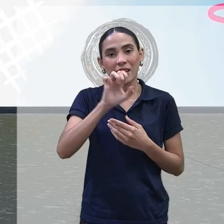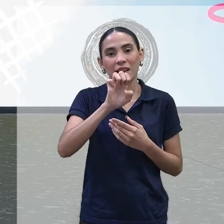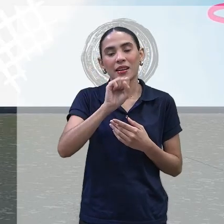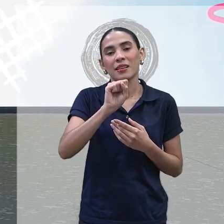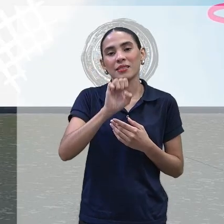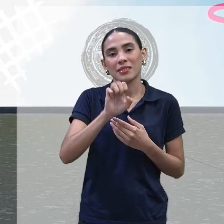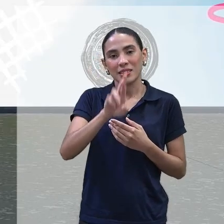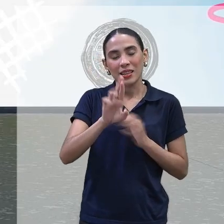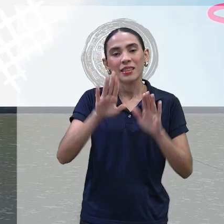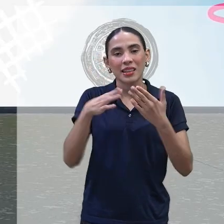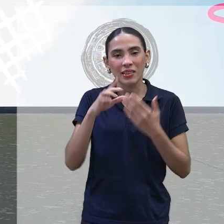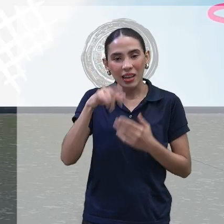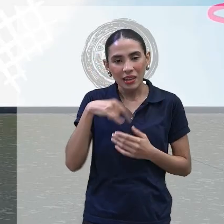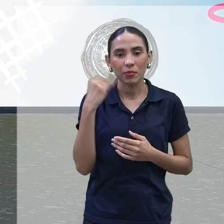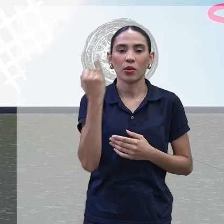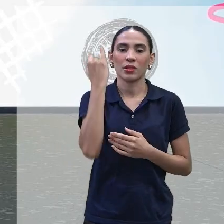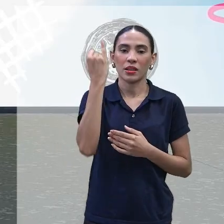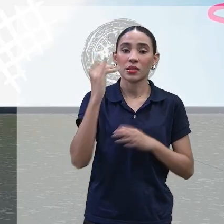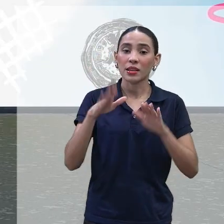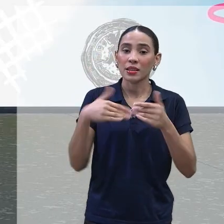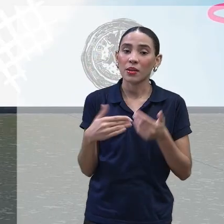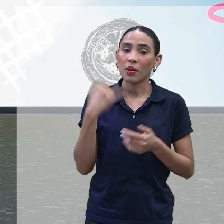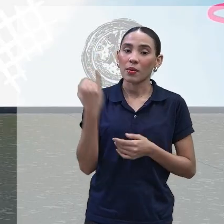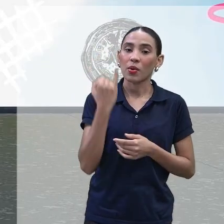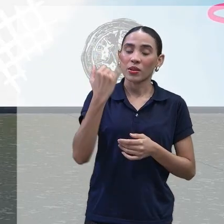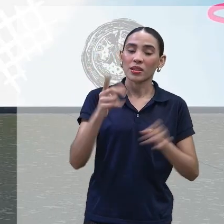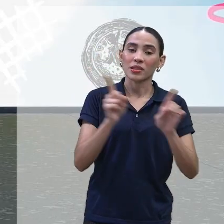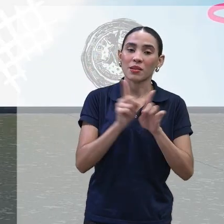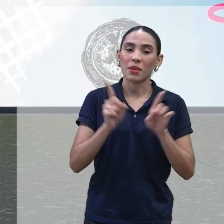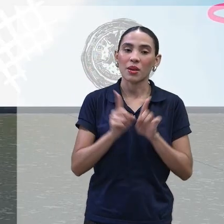É muito importante. Então, a importância de